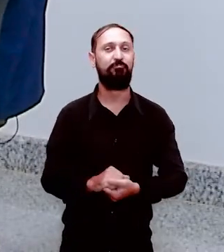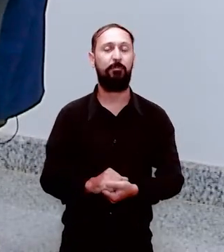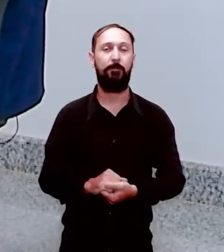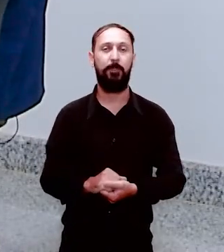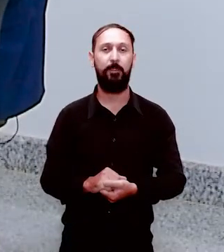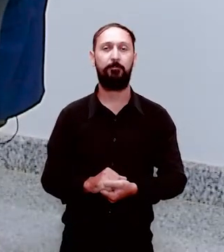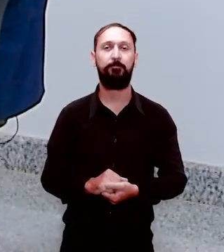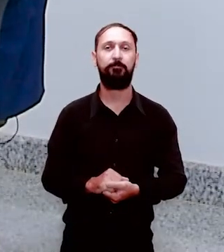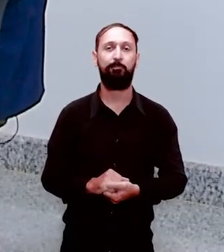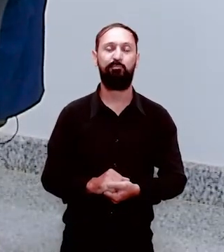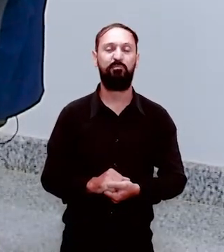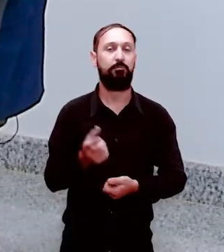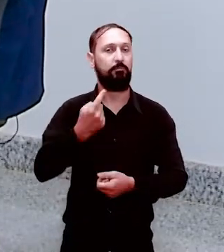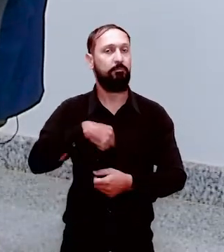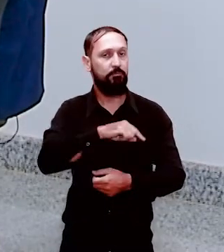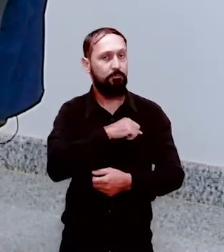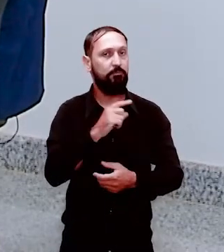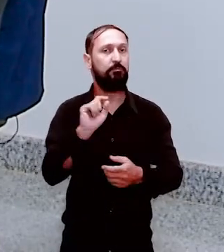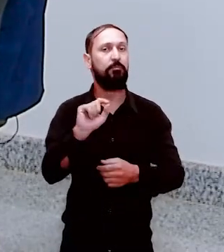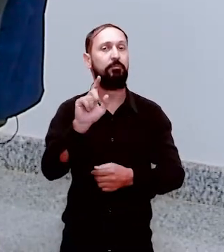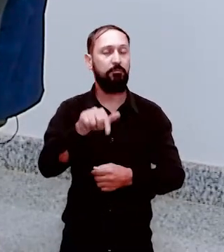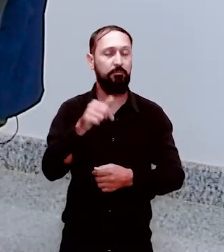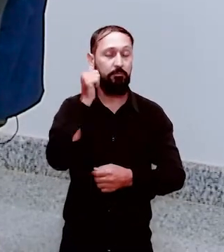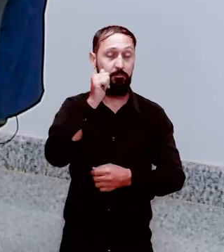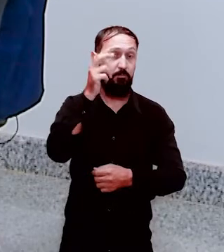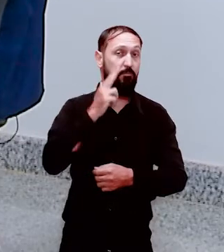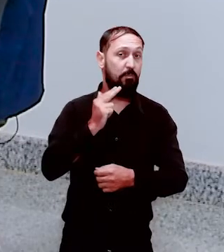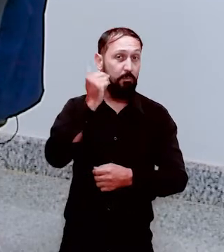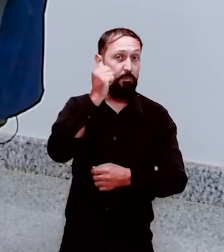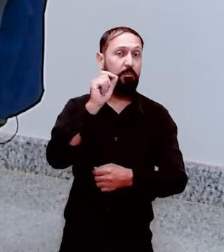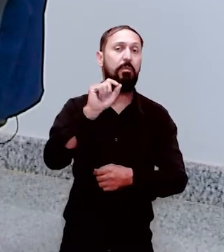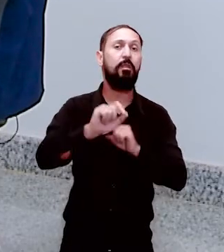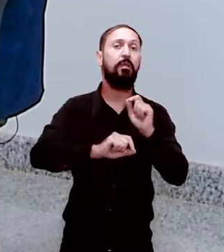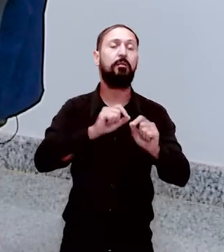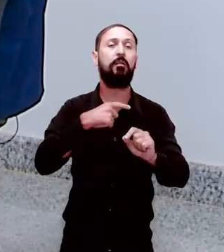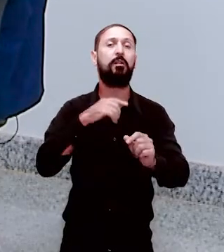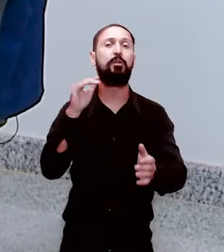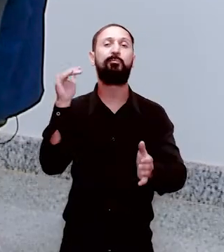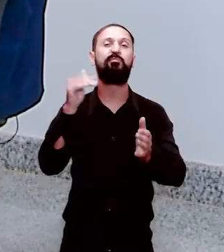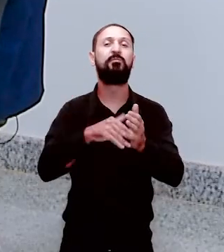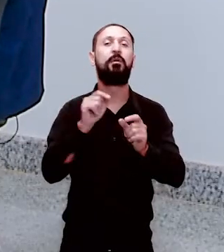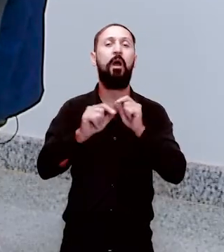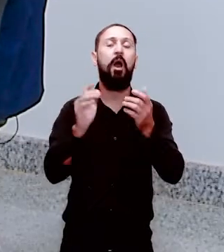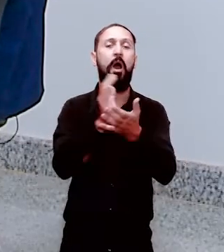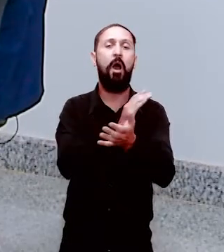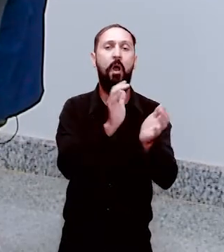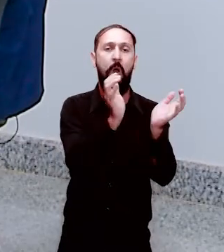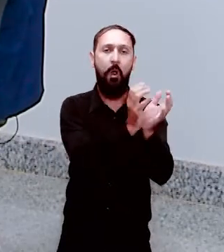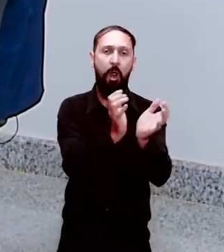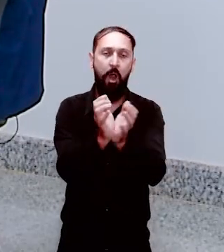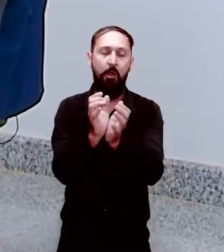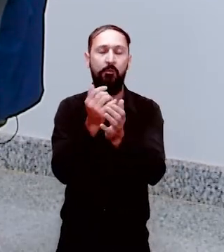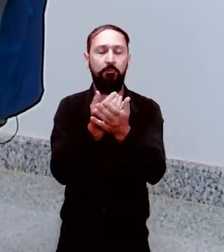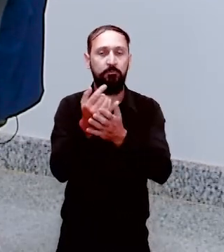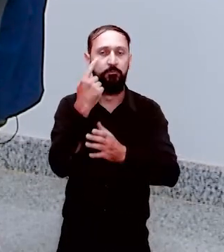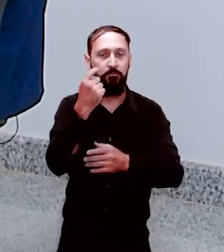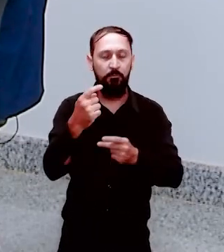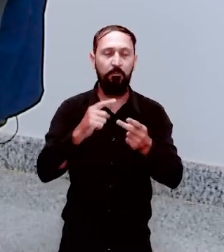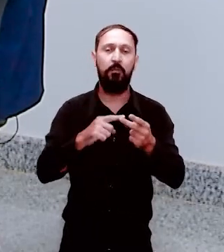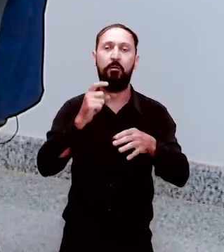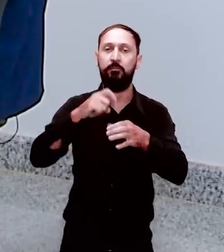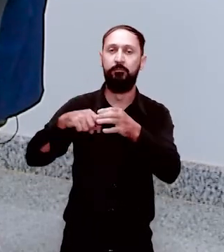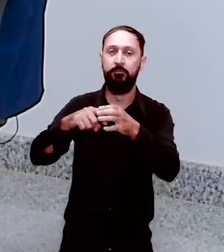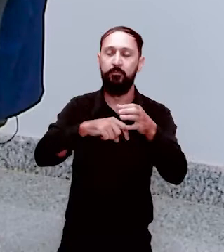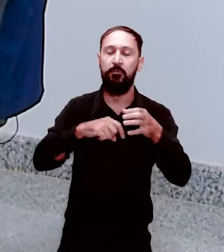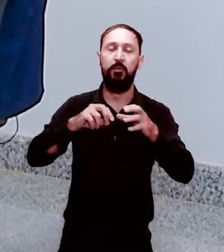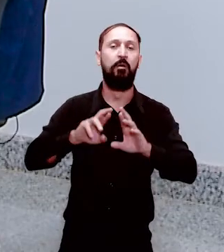coloca, né? É assim, para nós, para nós que somos mulheres negras, acaba no fim muitas categorias nos